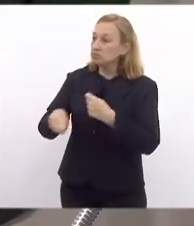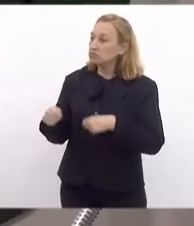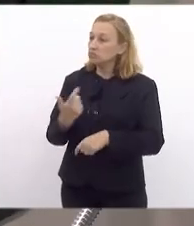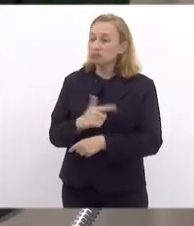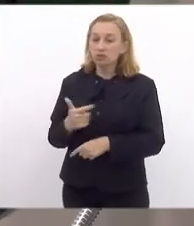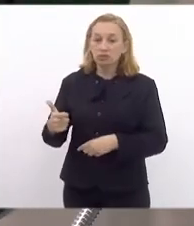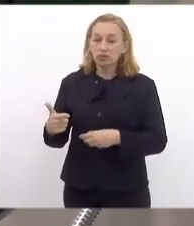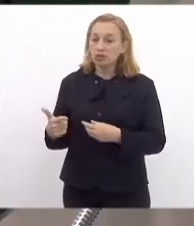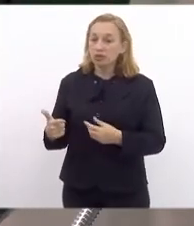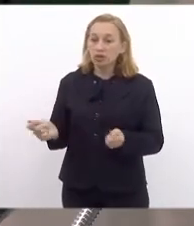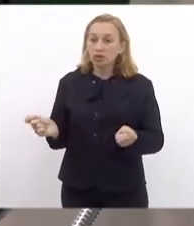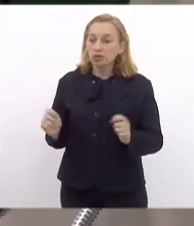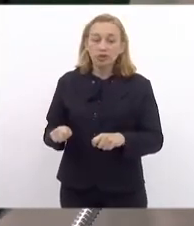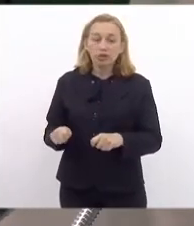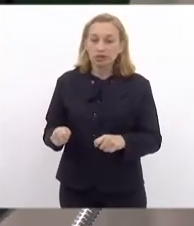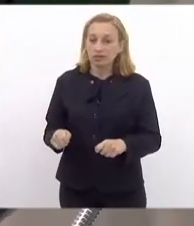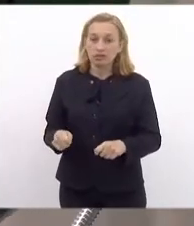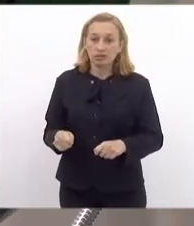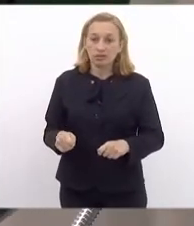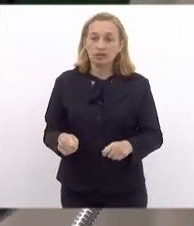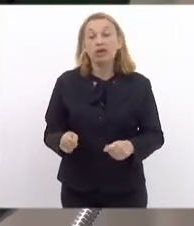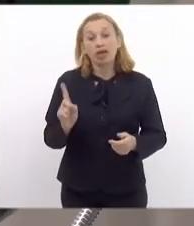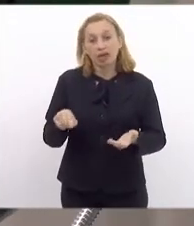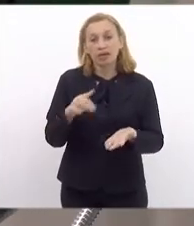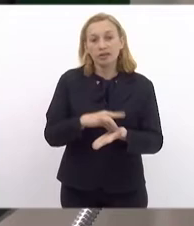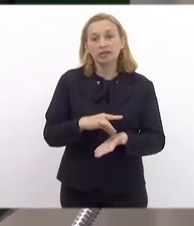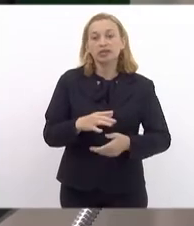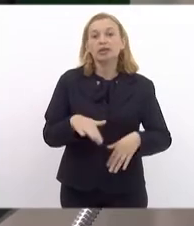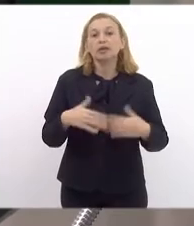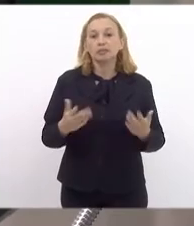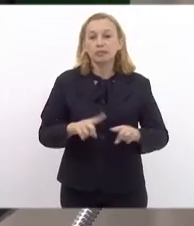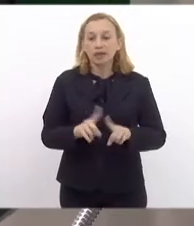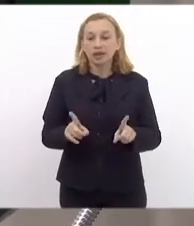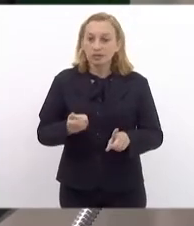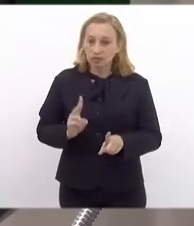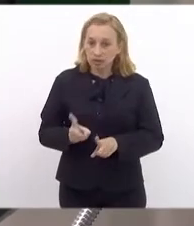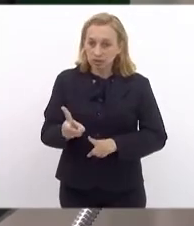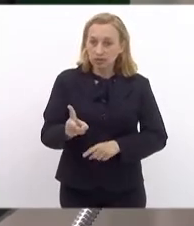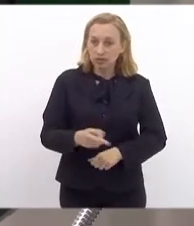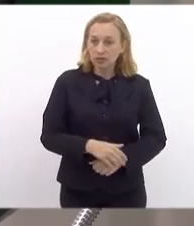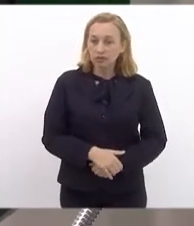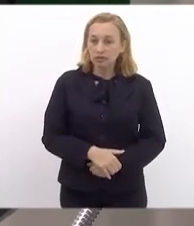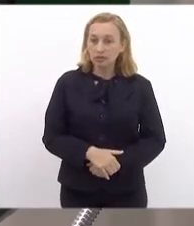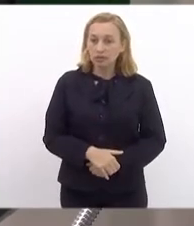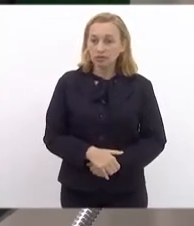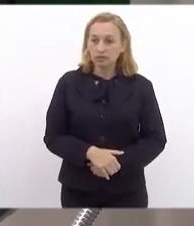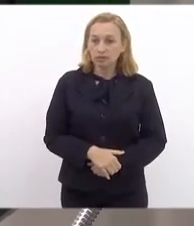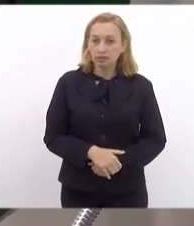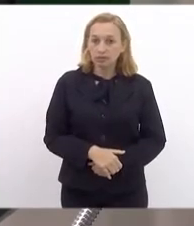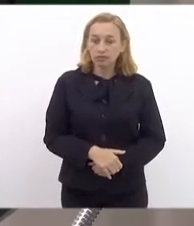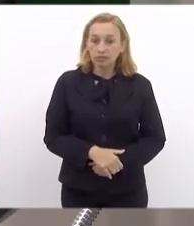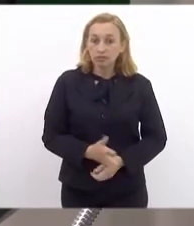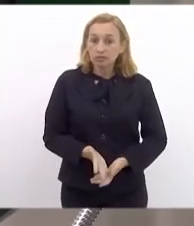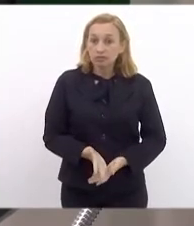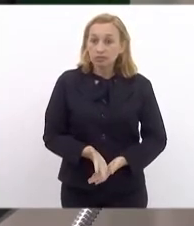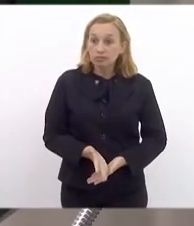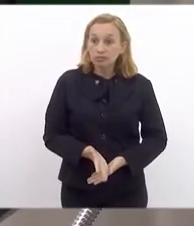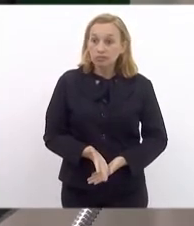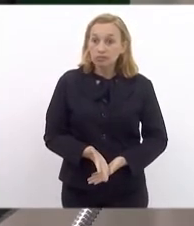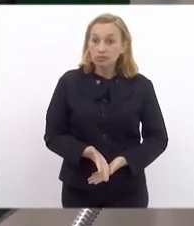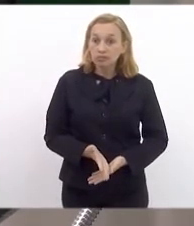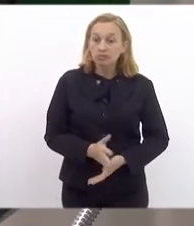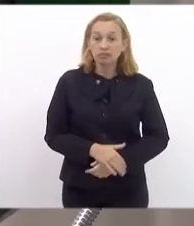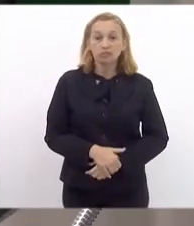essa é a realidade mas vamos em frente terminou por